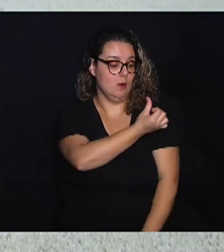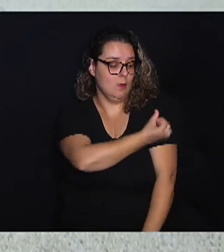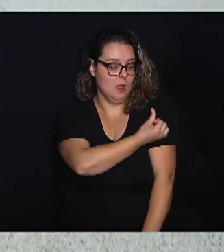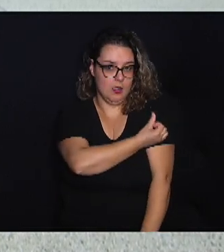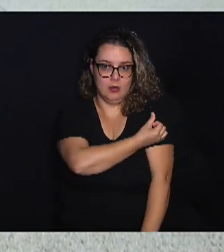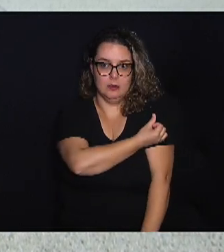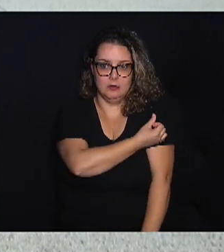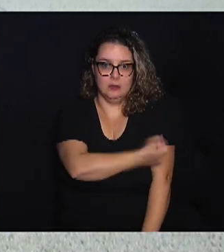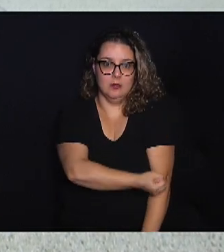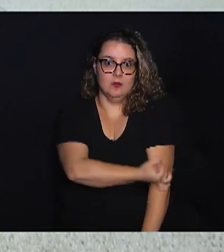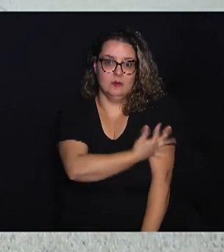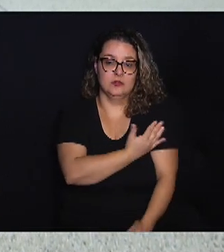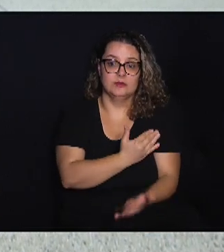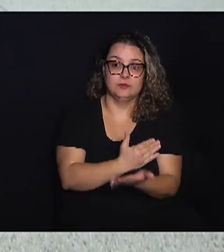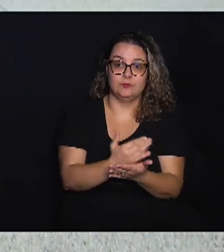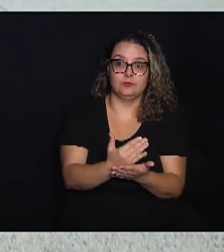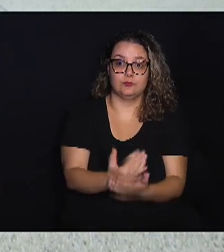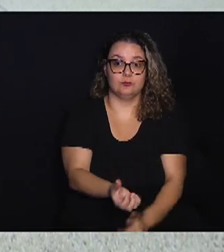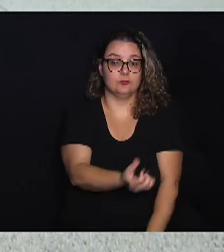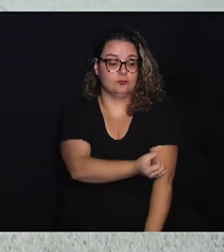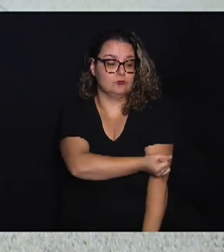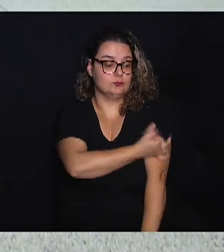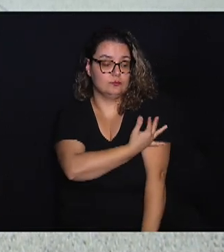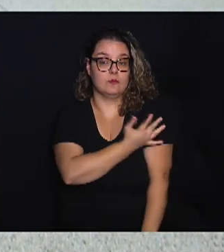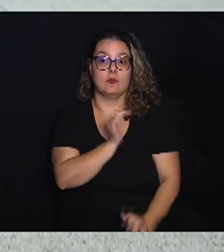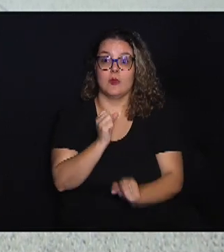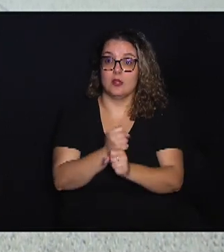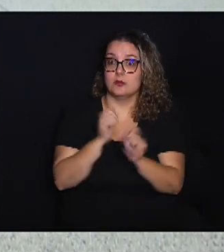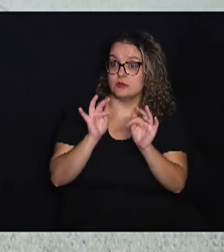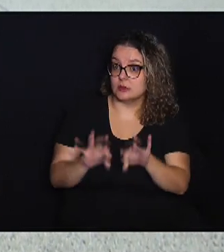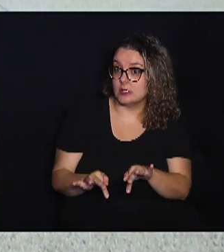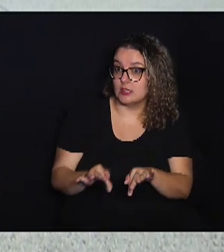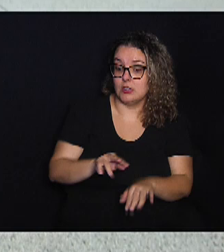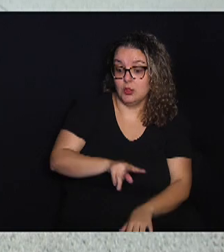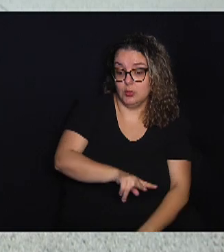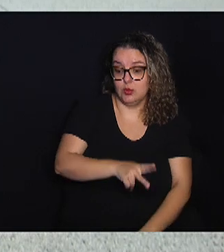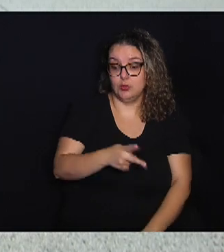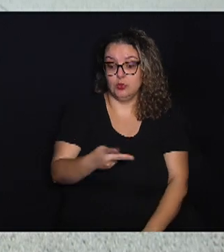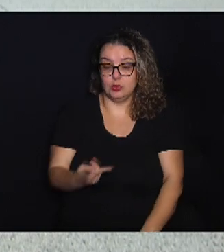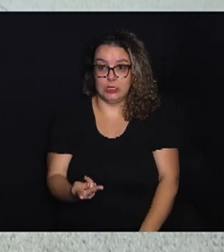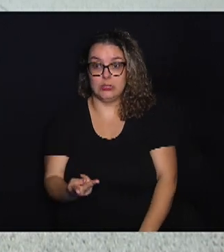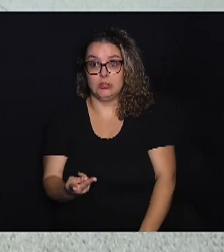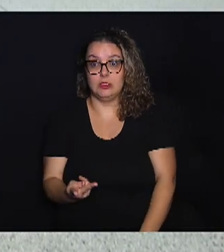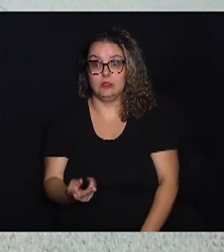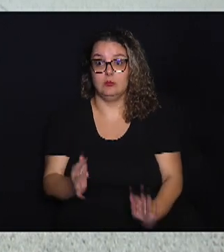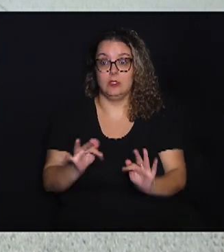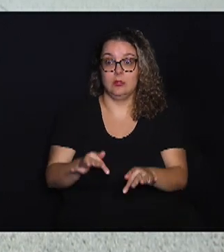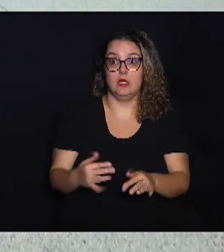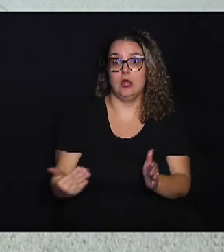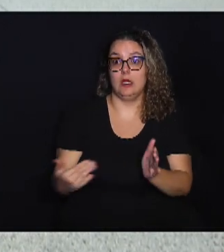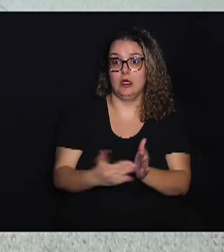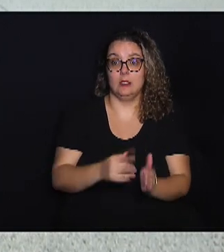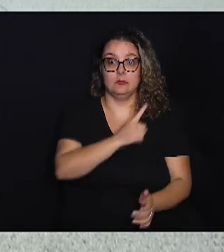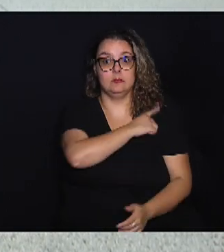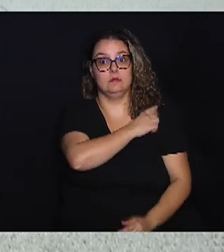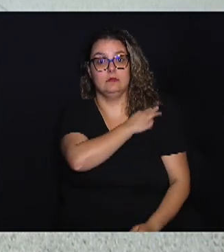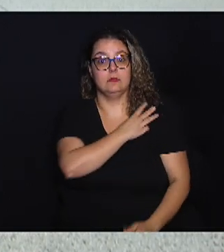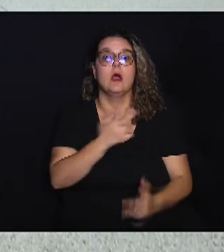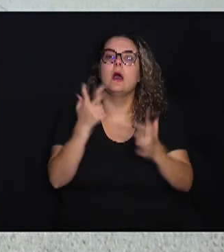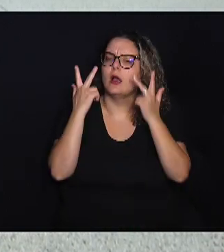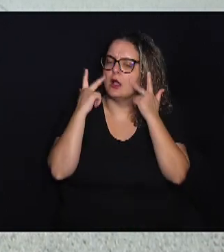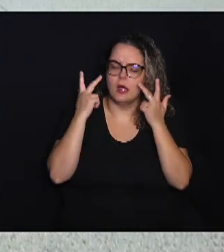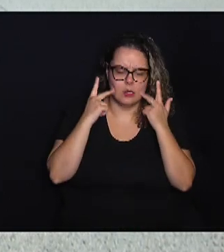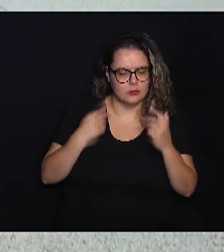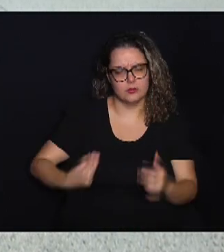anos iniciais para o fundamental anos finais, essa transição para o fundamental anos finais para o médio, ela é muito natural também na